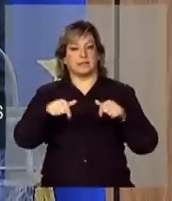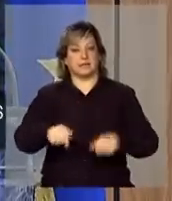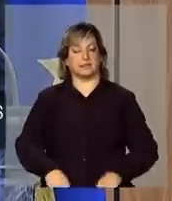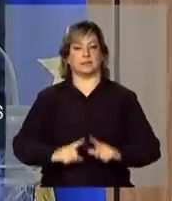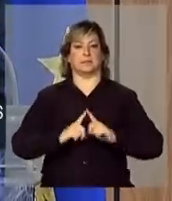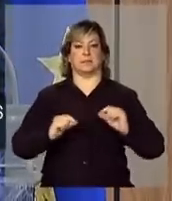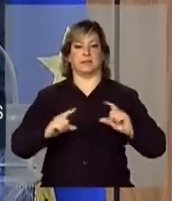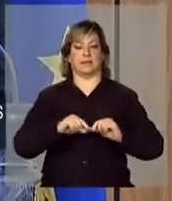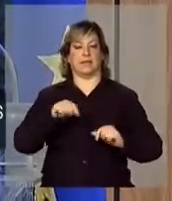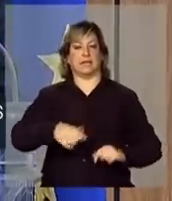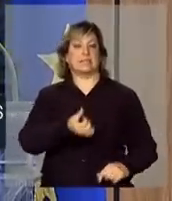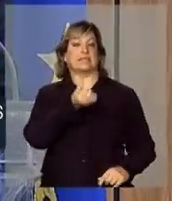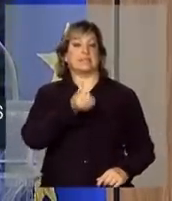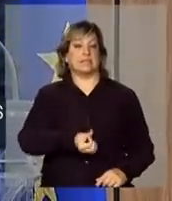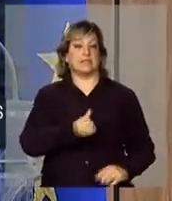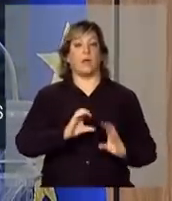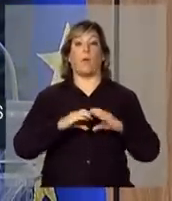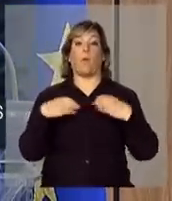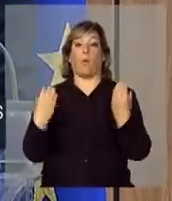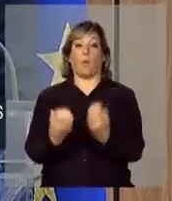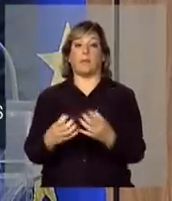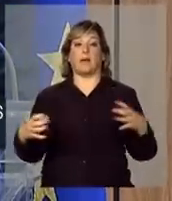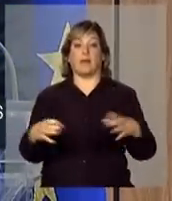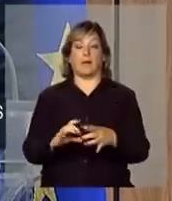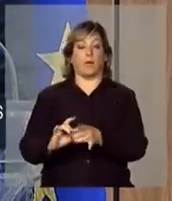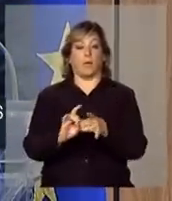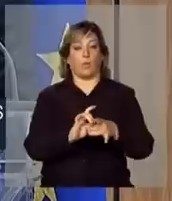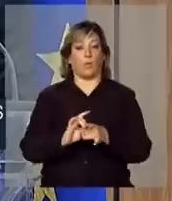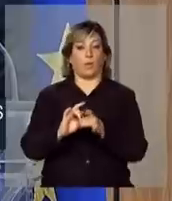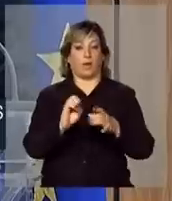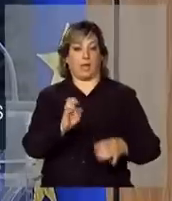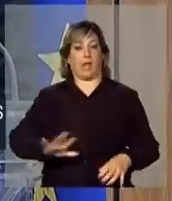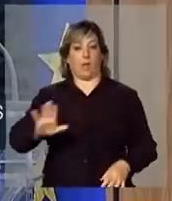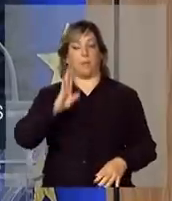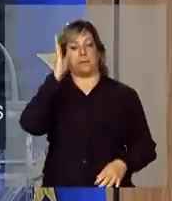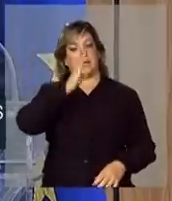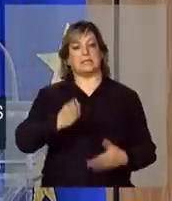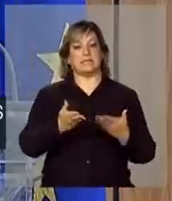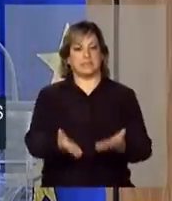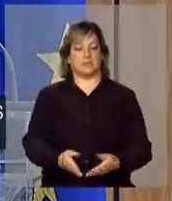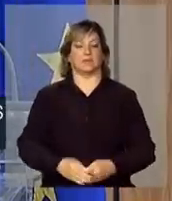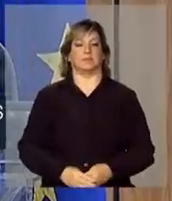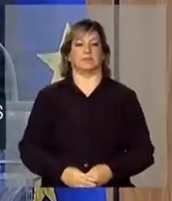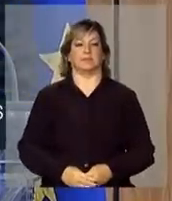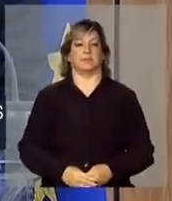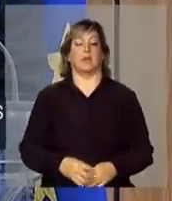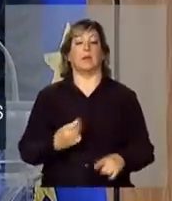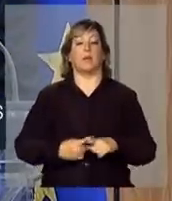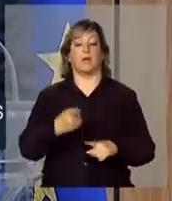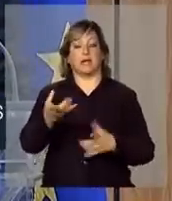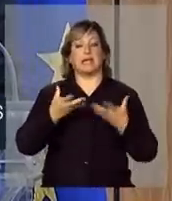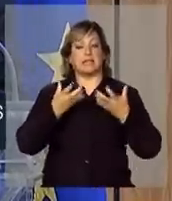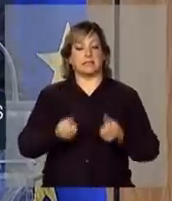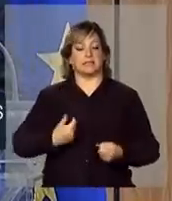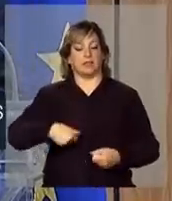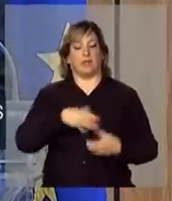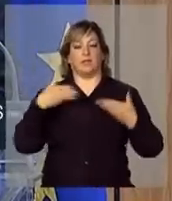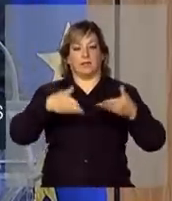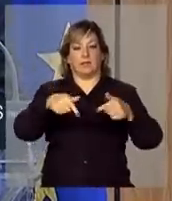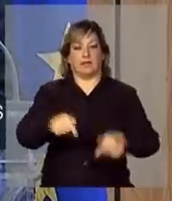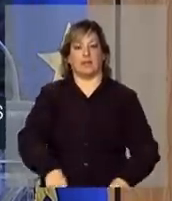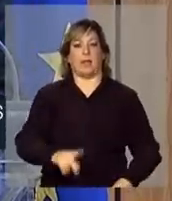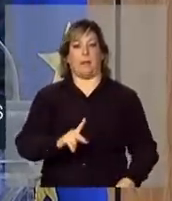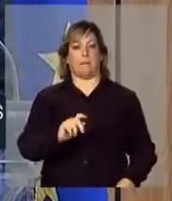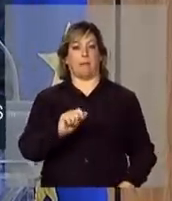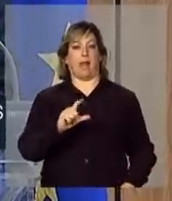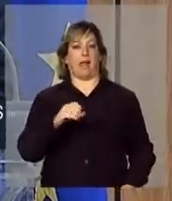para esta sexta cúpula entre a União Europeia e o Brasil. E por nos ter recebido aqui no Palácio do